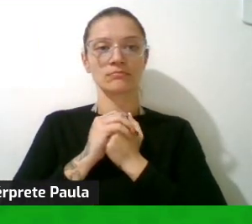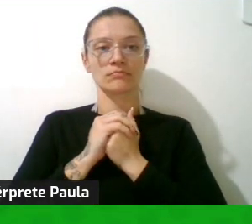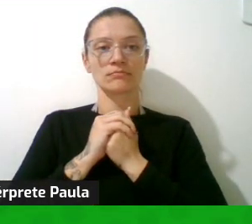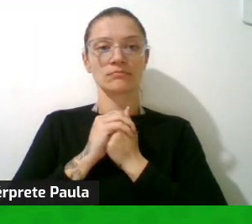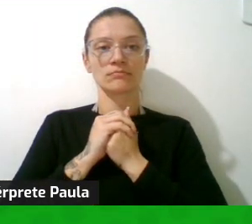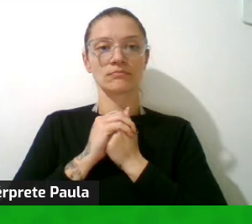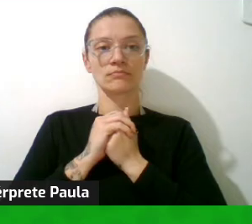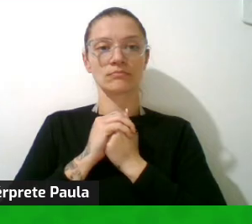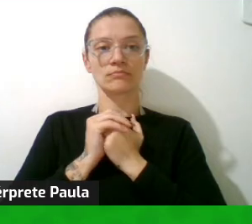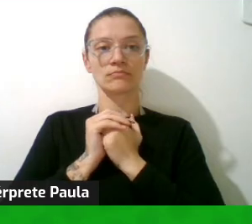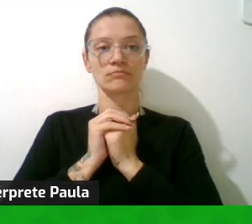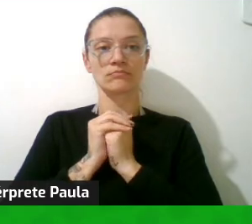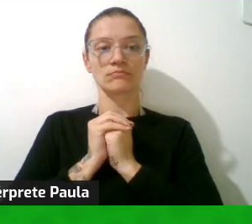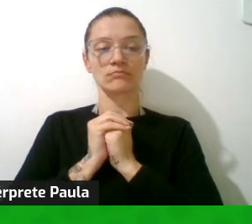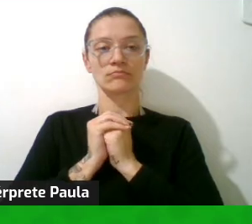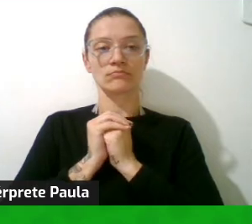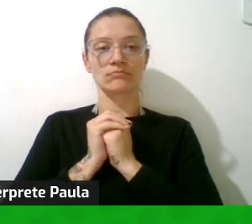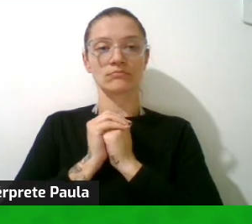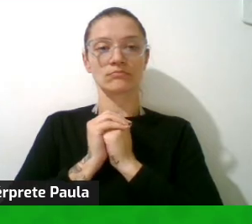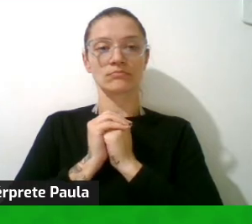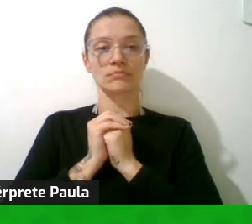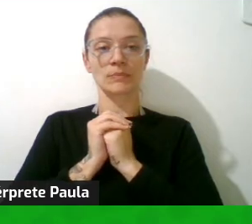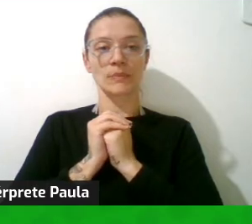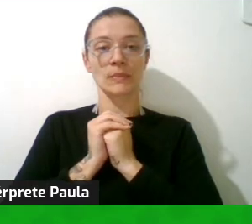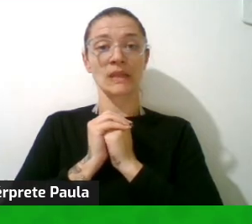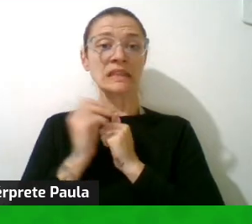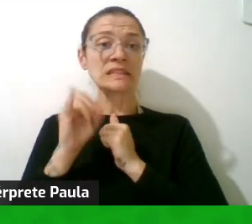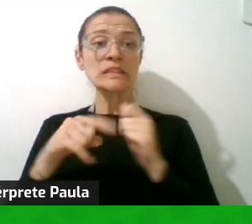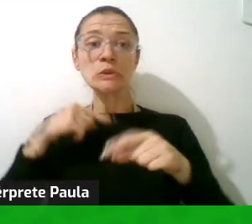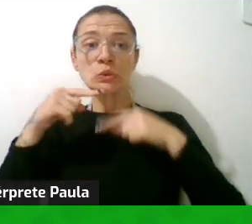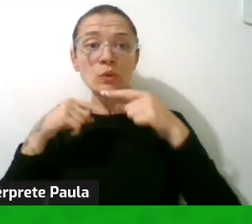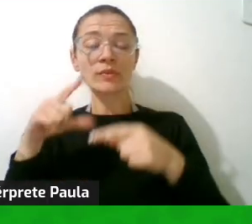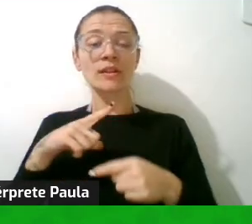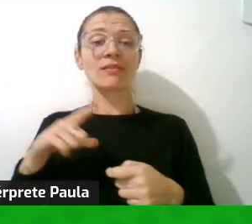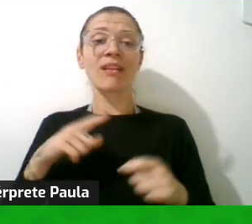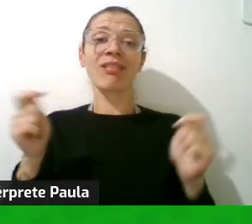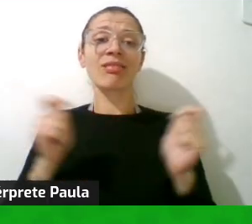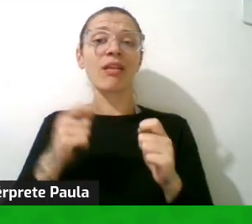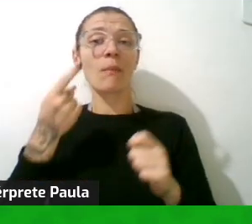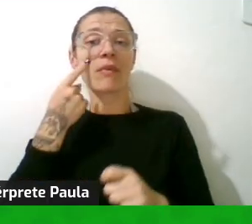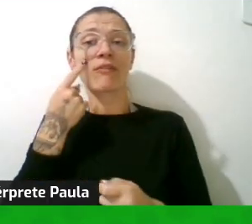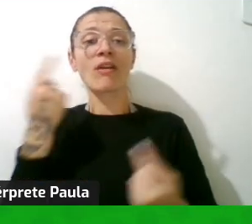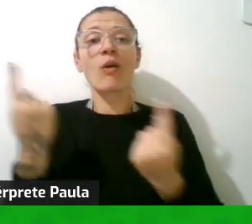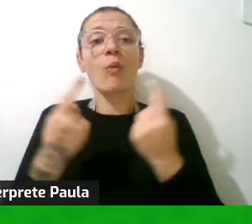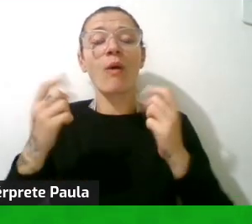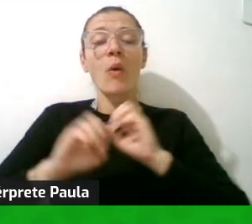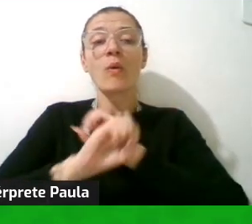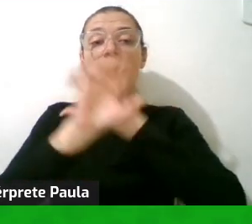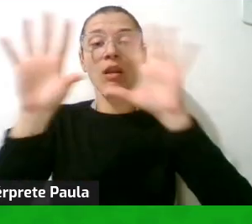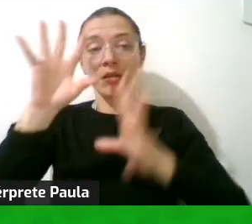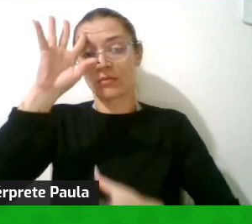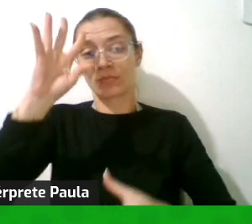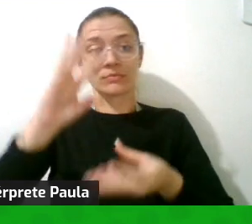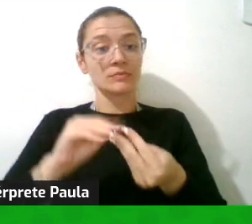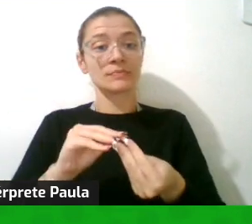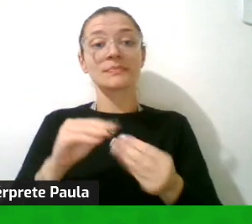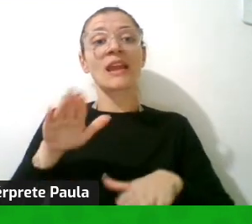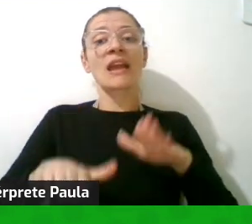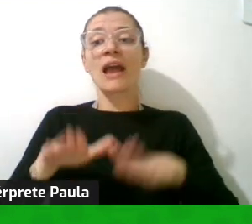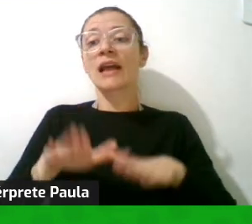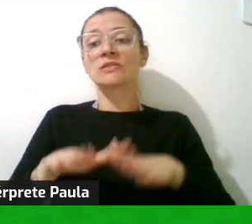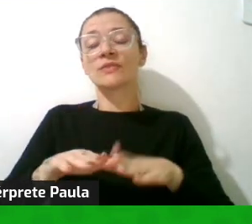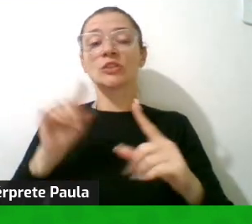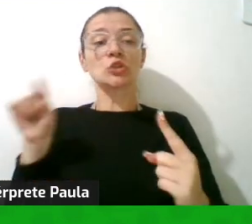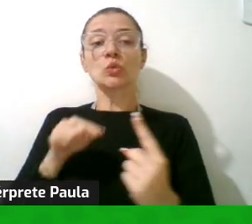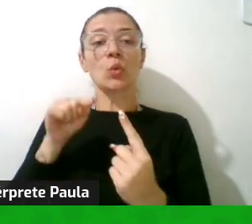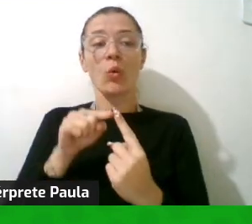também, você pode gerar todos eles e ver qual que fica mais claro para o entendimento. Às vezes não é um dado objetivo, não é um